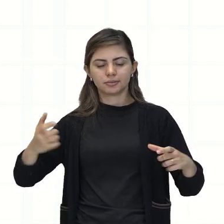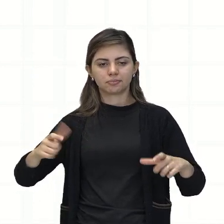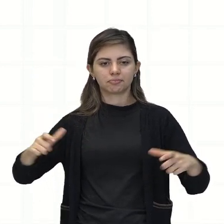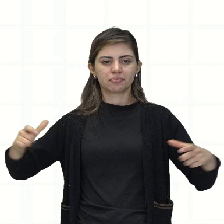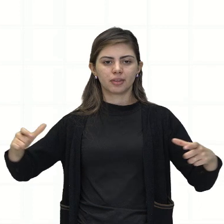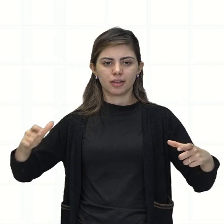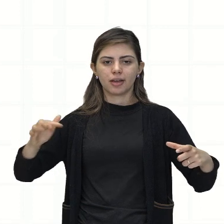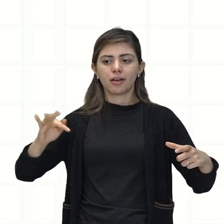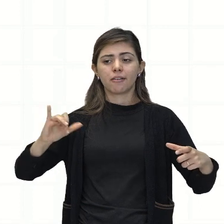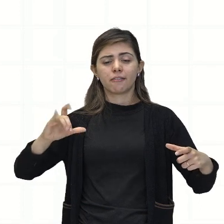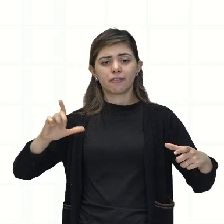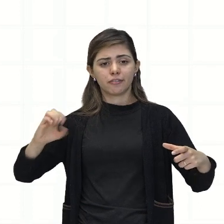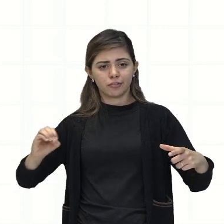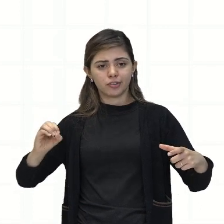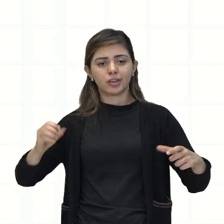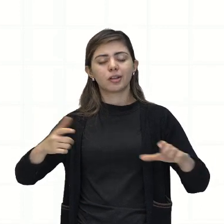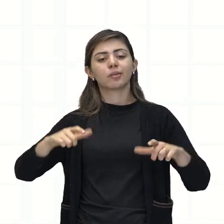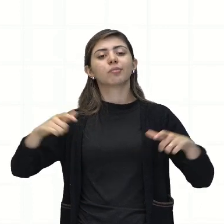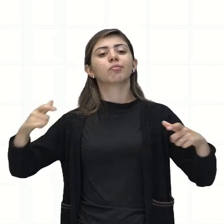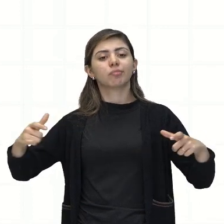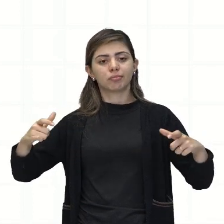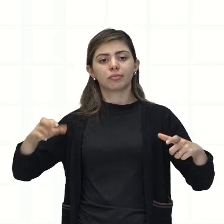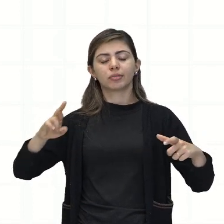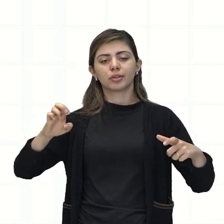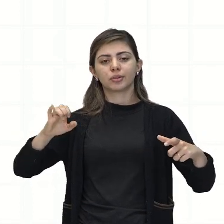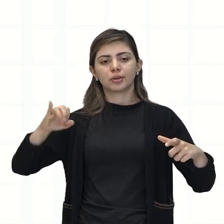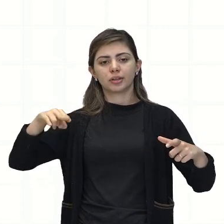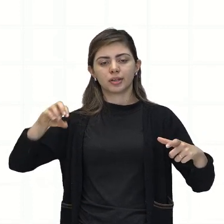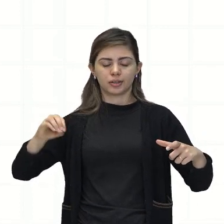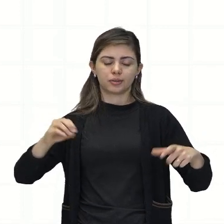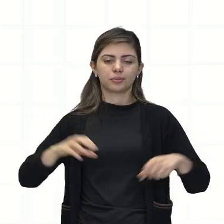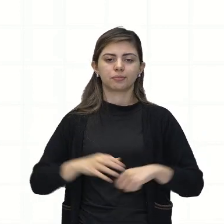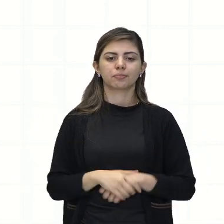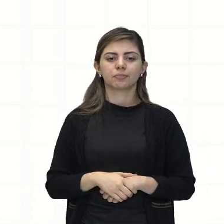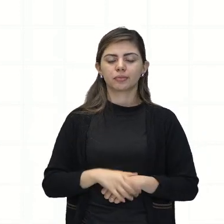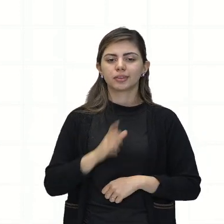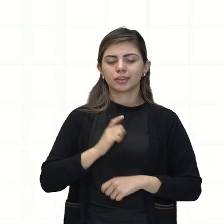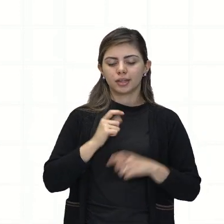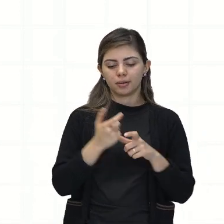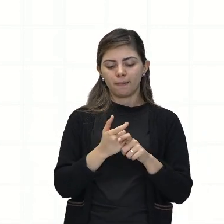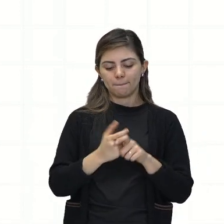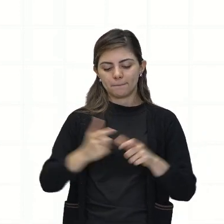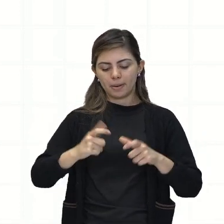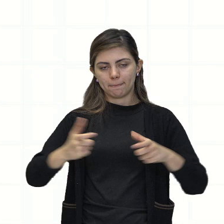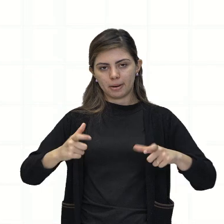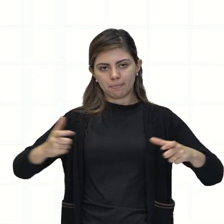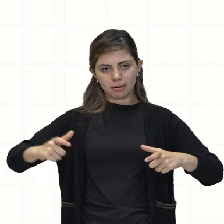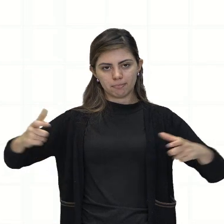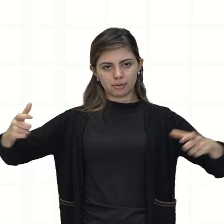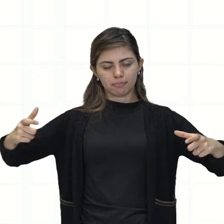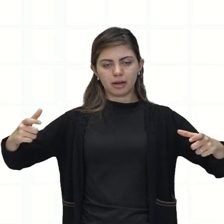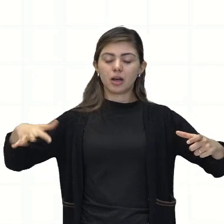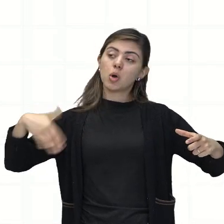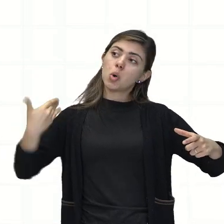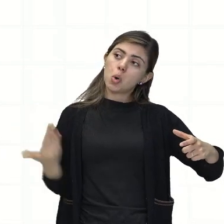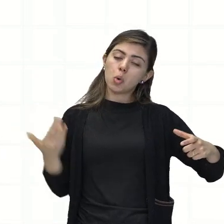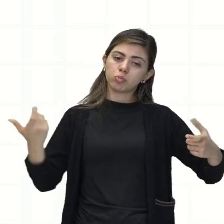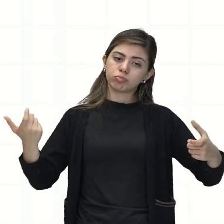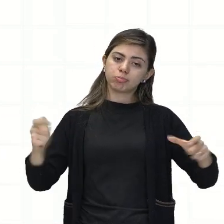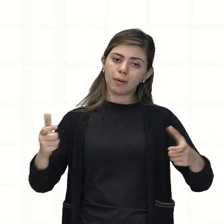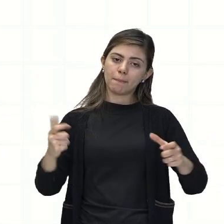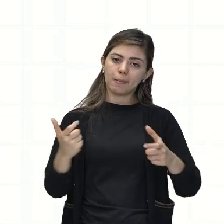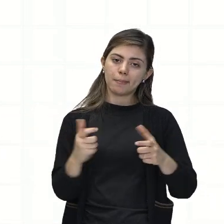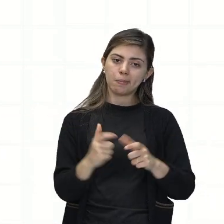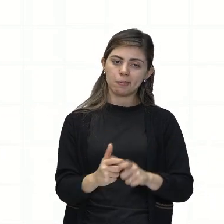classe, várias classes vão formar o filo ou divisão, e os vários filos vão formar os reinos da